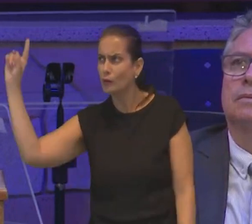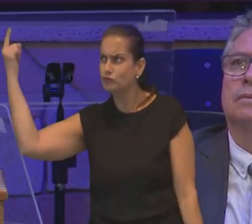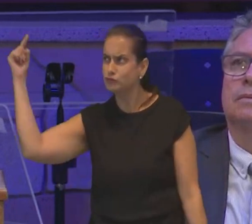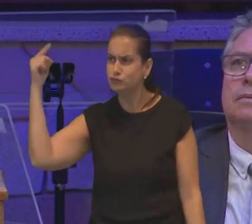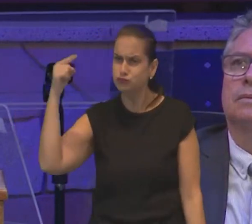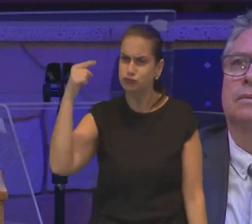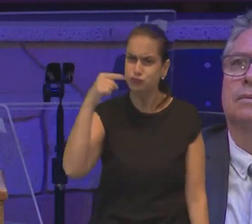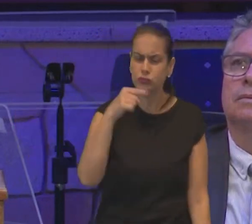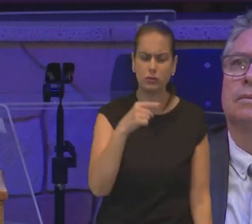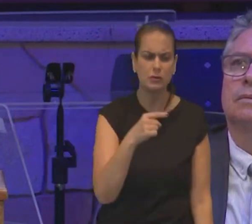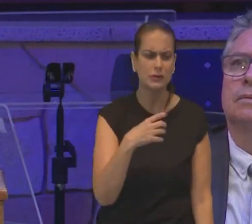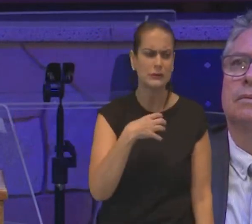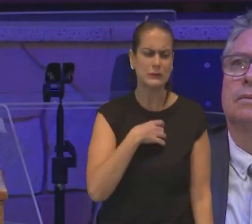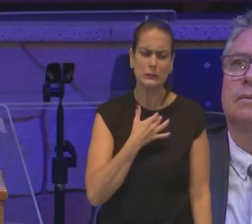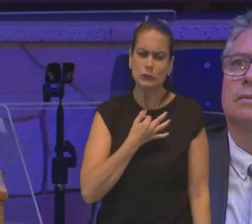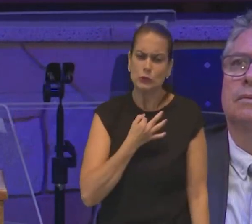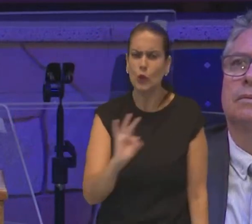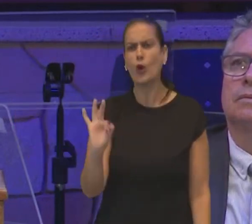Isso dói no meu coração.